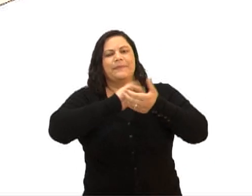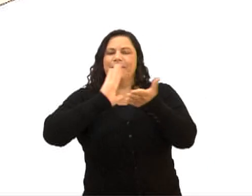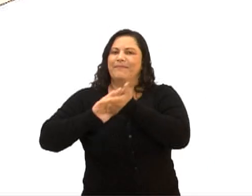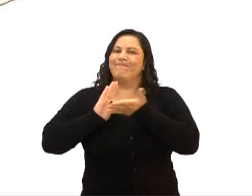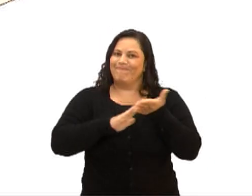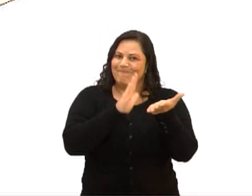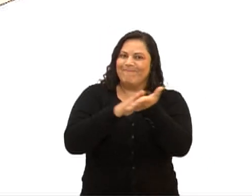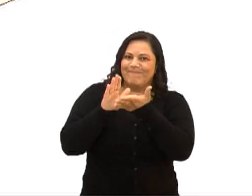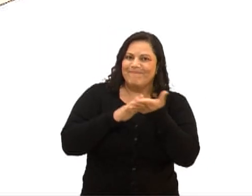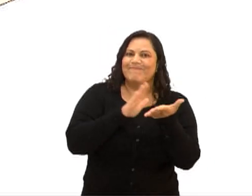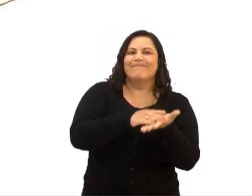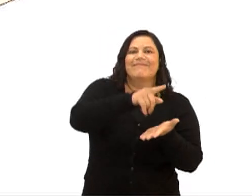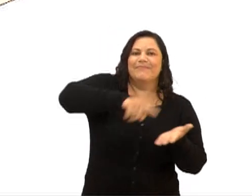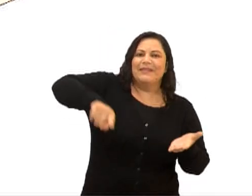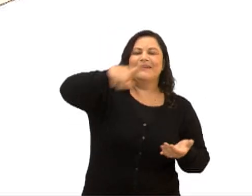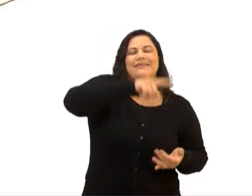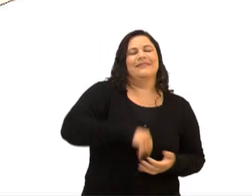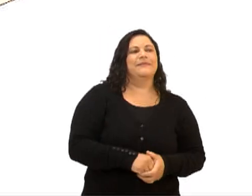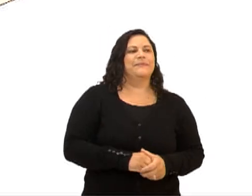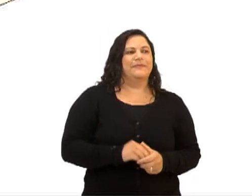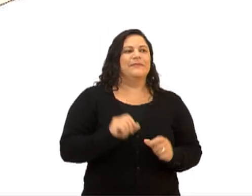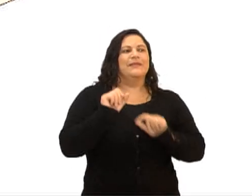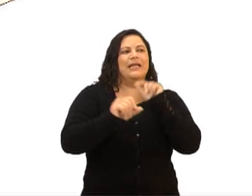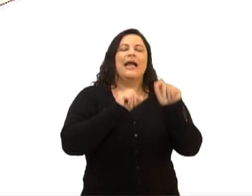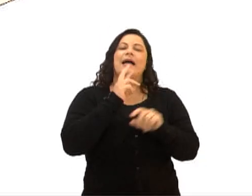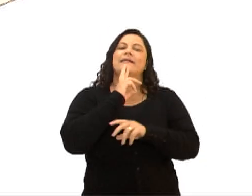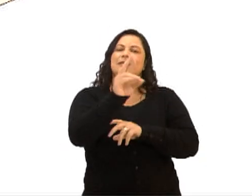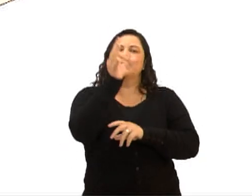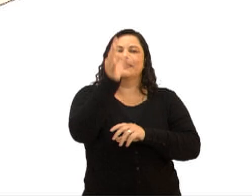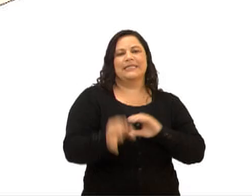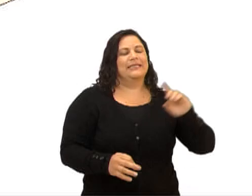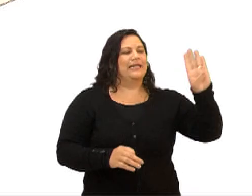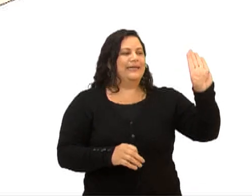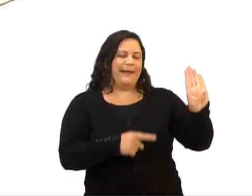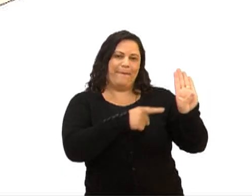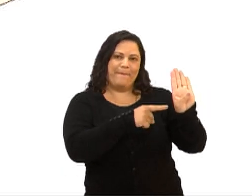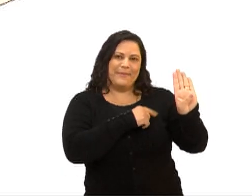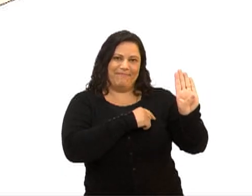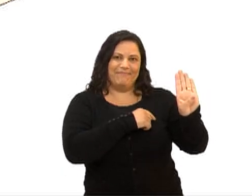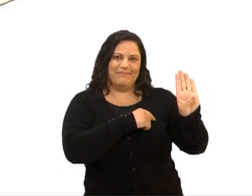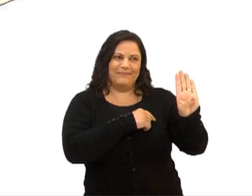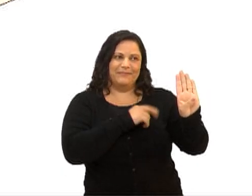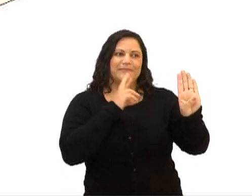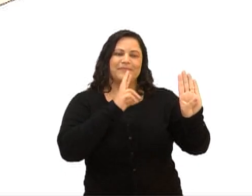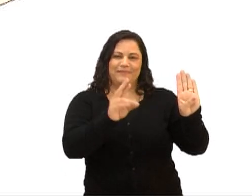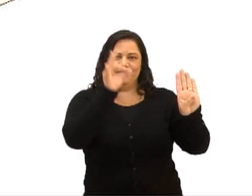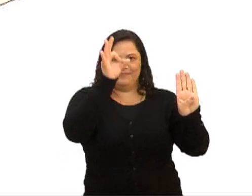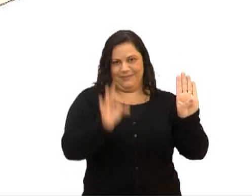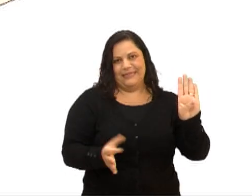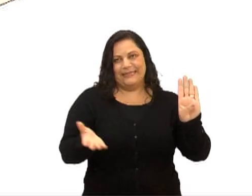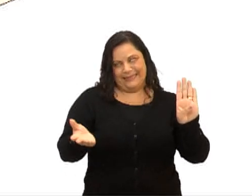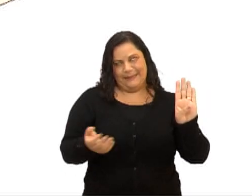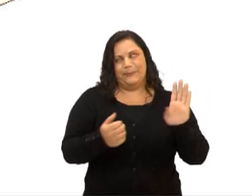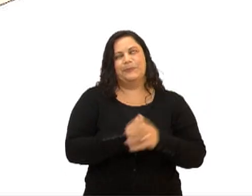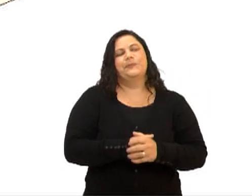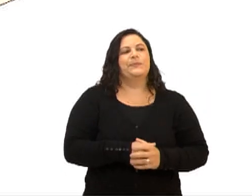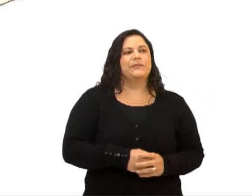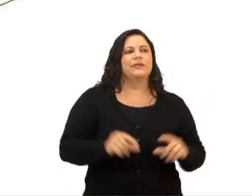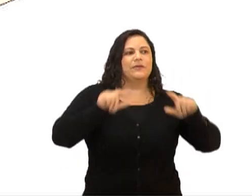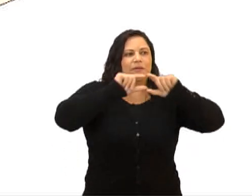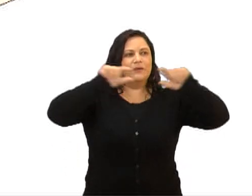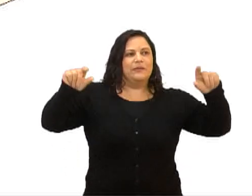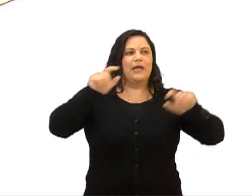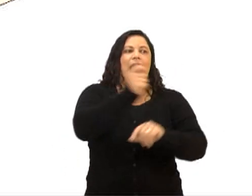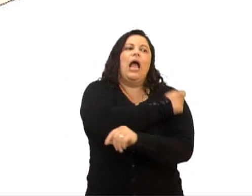que conseguiu aí assinalar a letra B. Né? Então, para nosso quiz aqui, né, os alunos e os professores farão as atividades juntos.